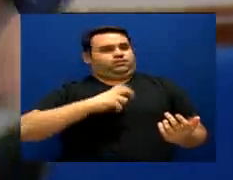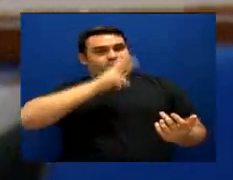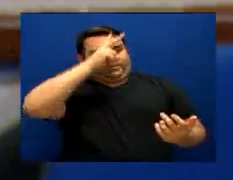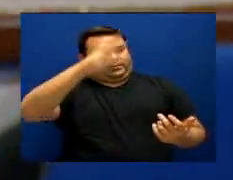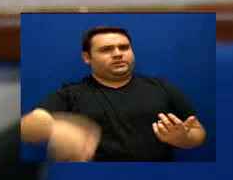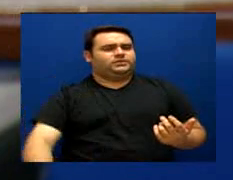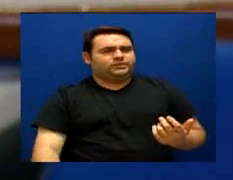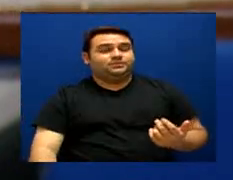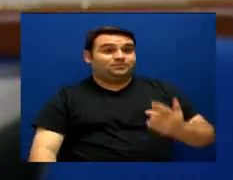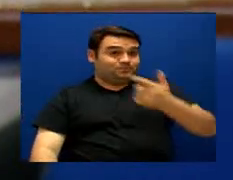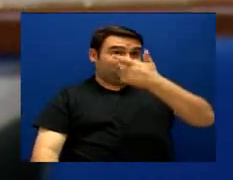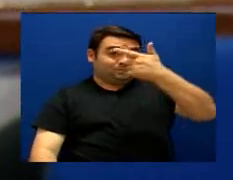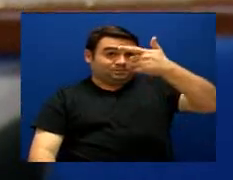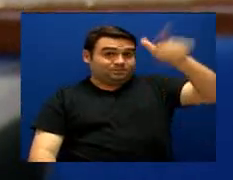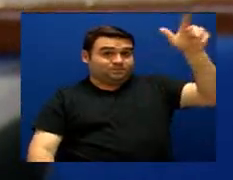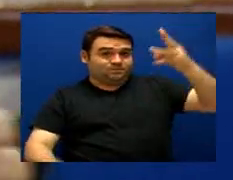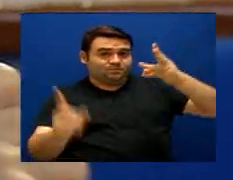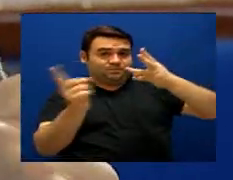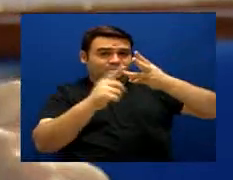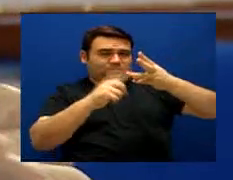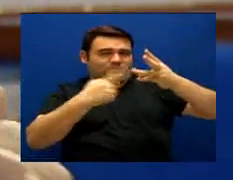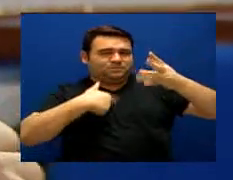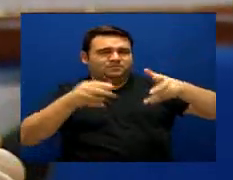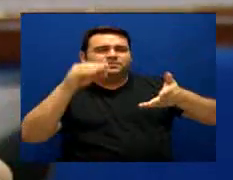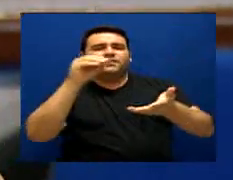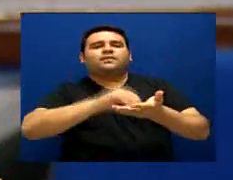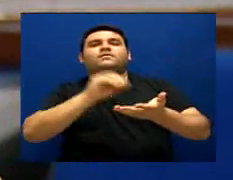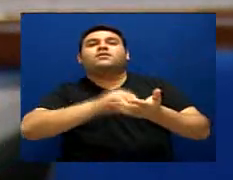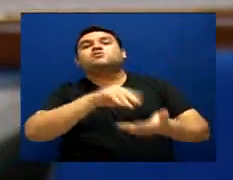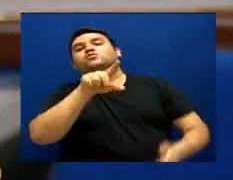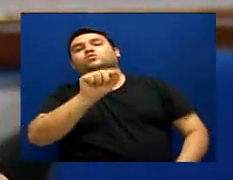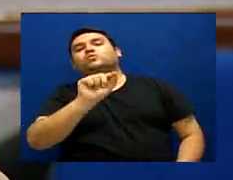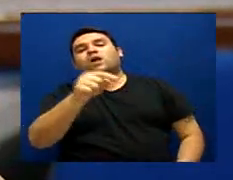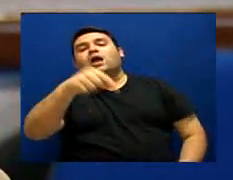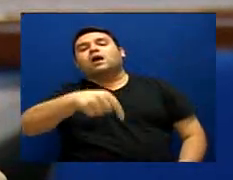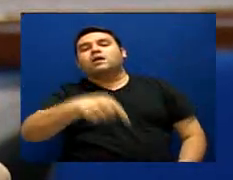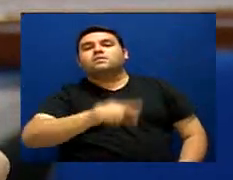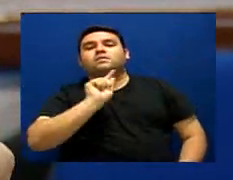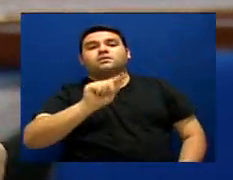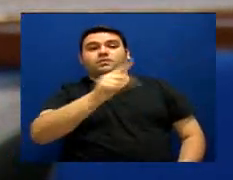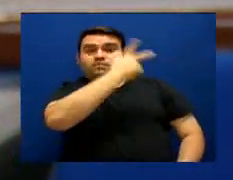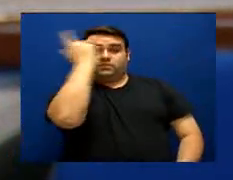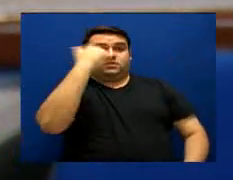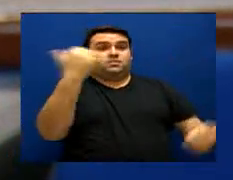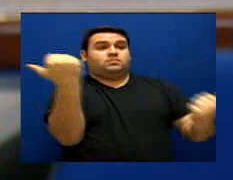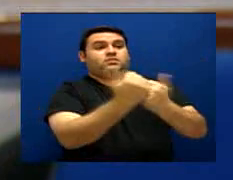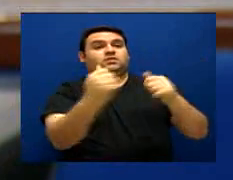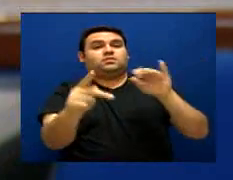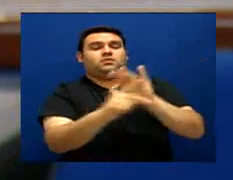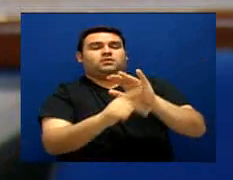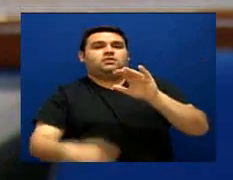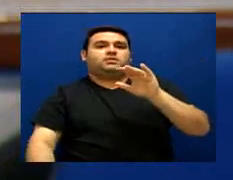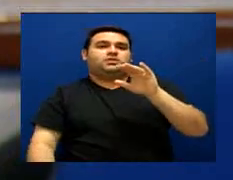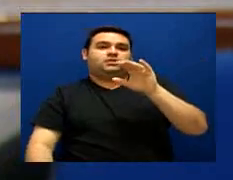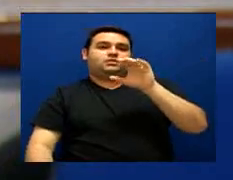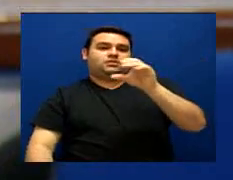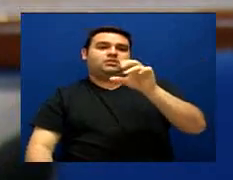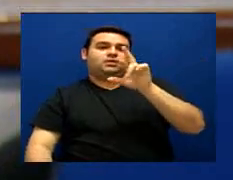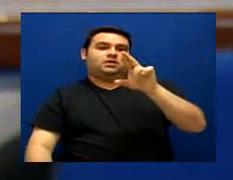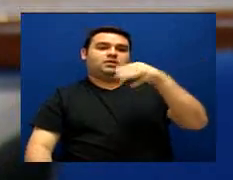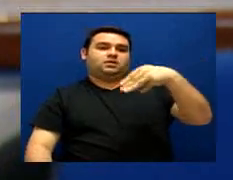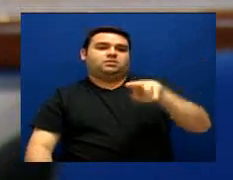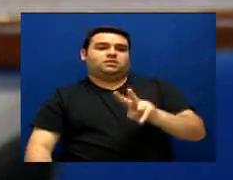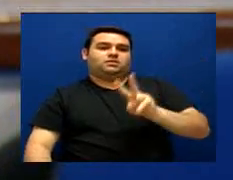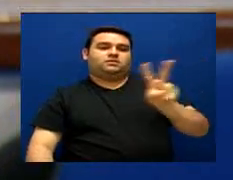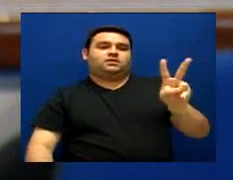brava com isso. Outra coisa que eu senti a ausência aqui é de representantes da